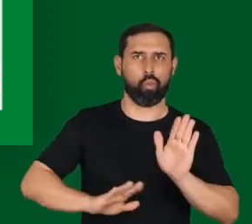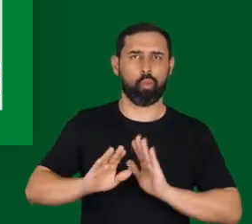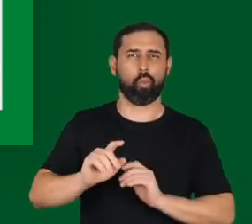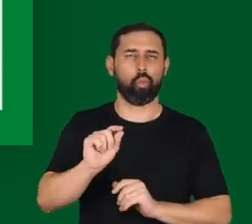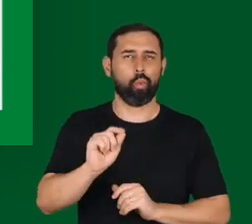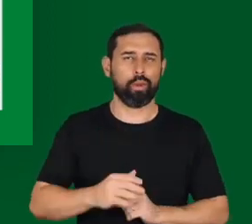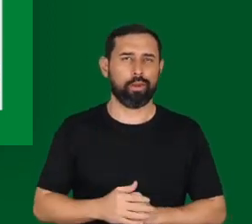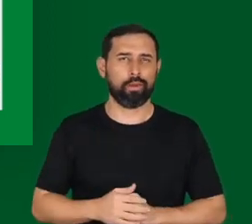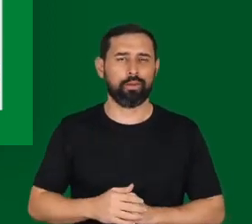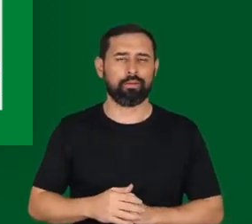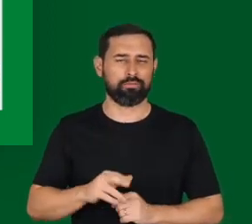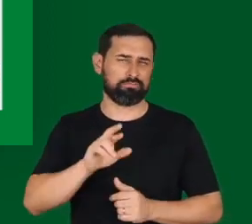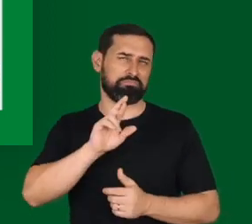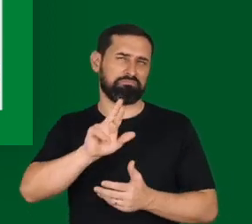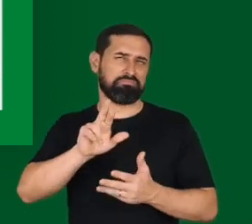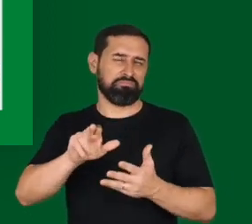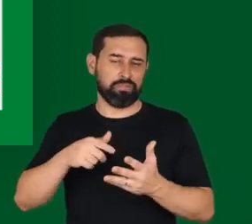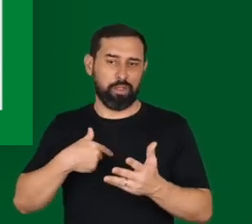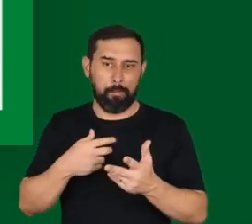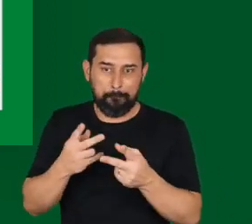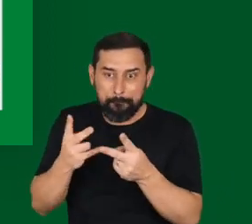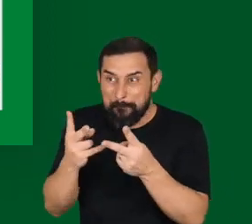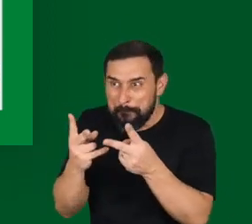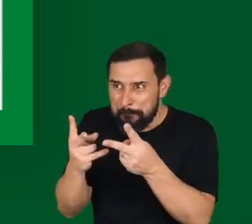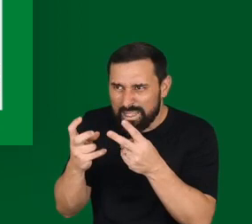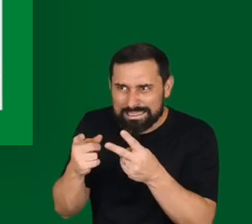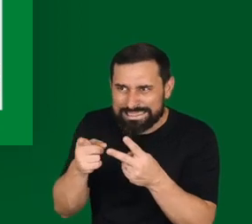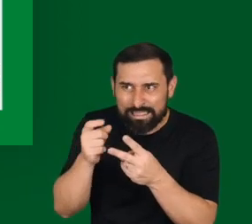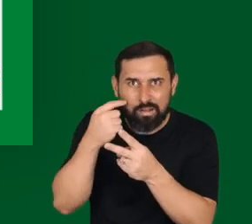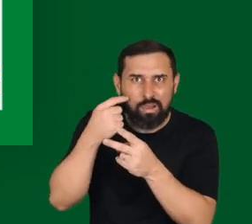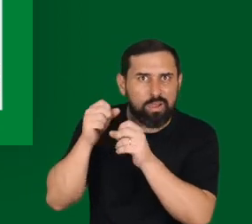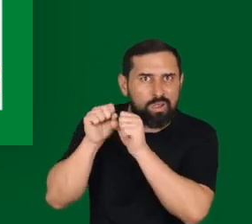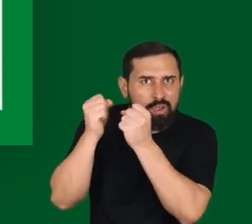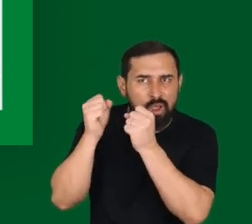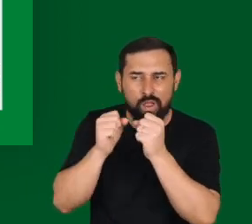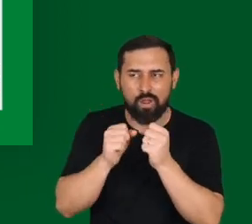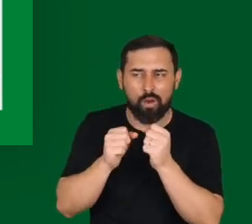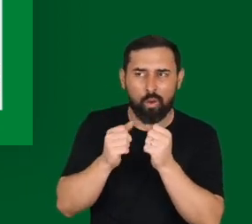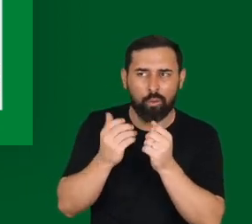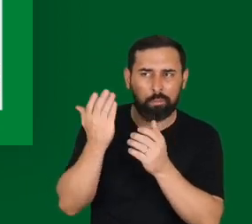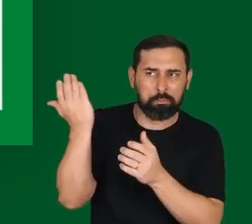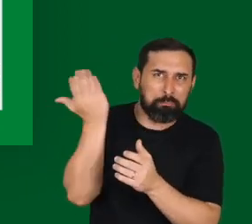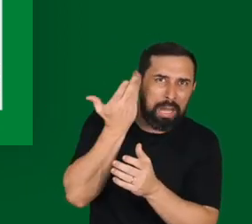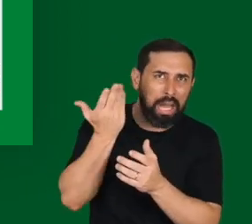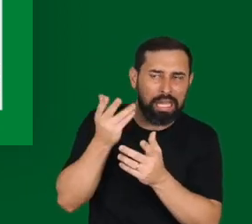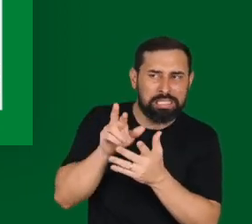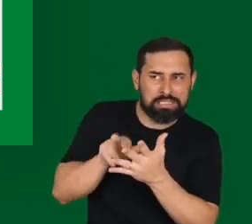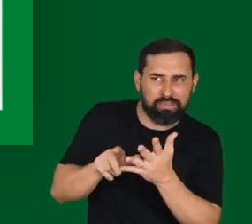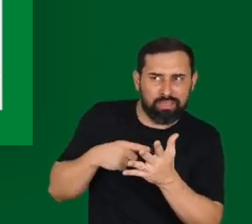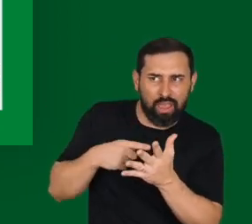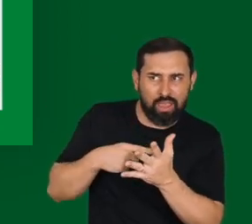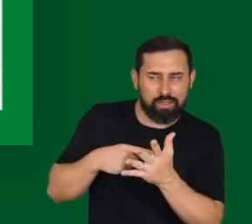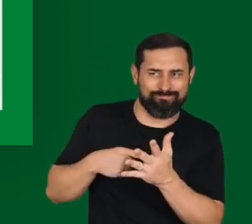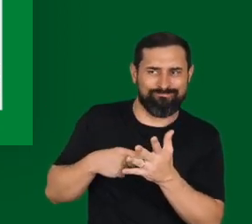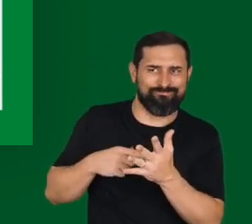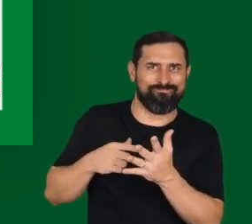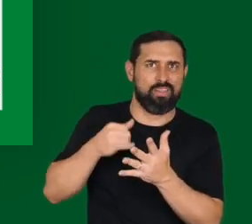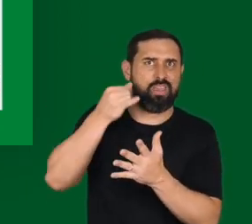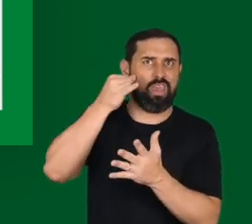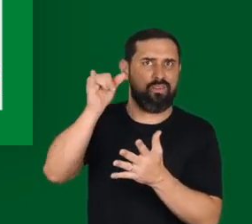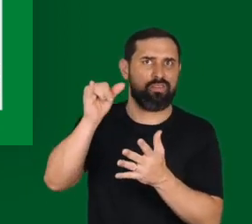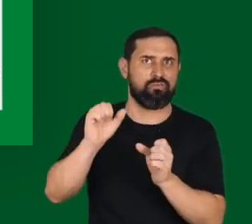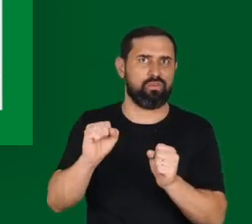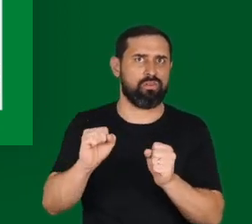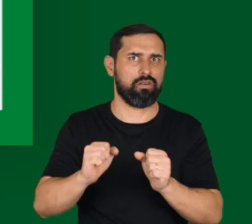gente vai suspeitar? Quando a gente tem epistaxe, otorragia, né? Então, a gente verifica ali a questão